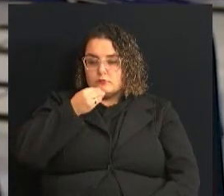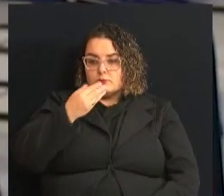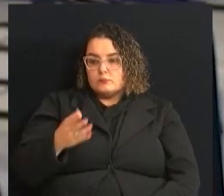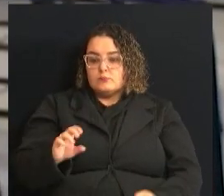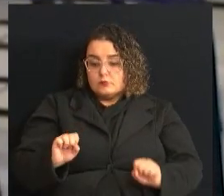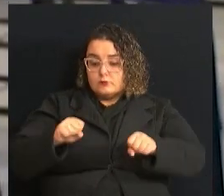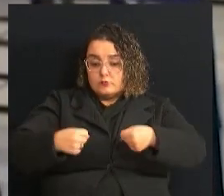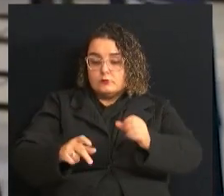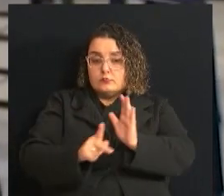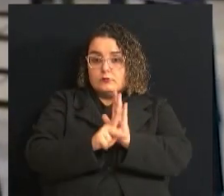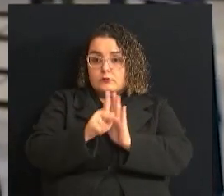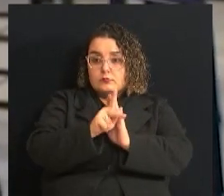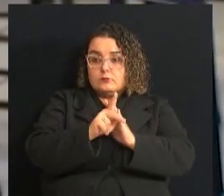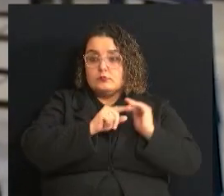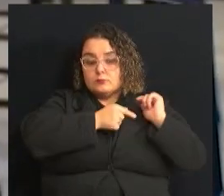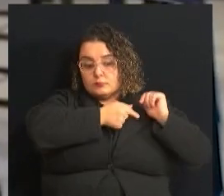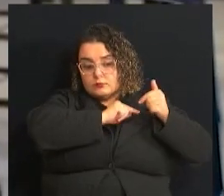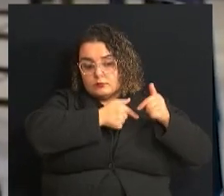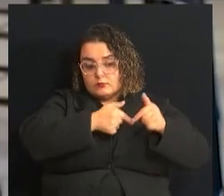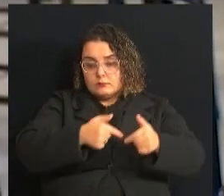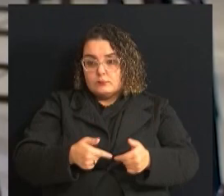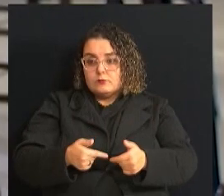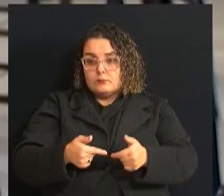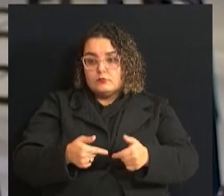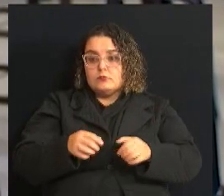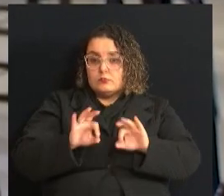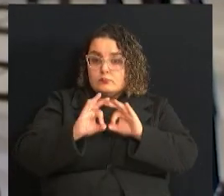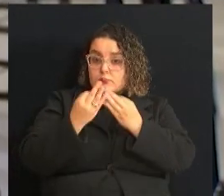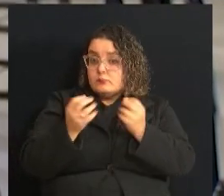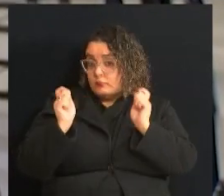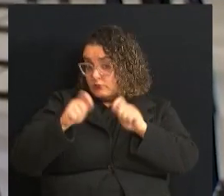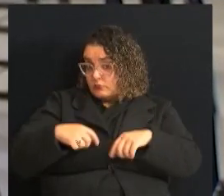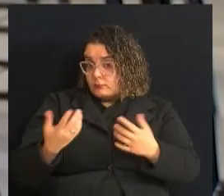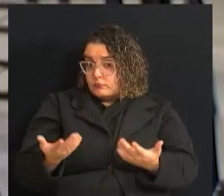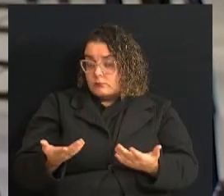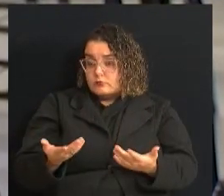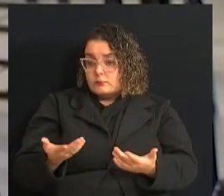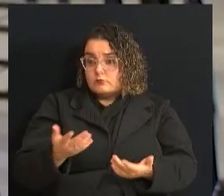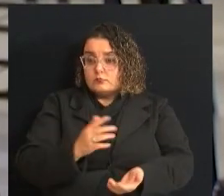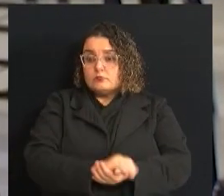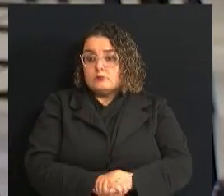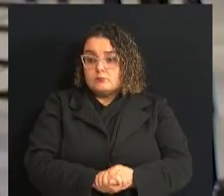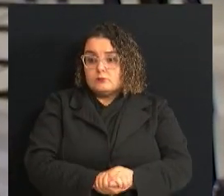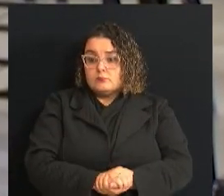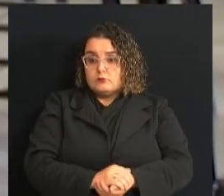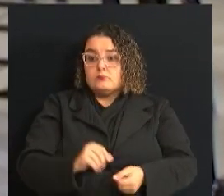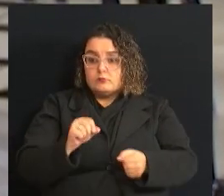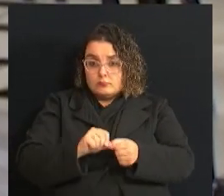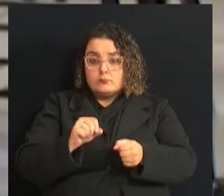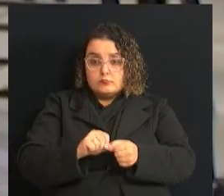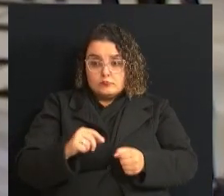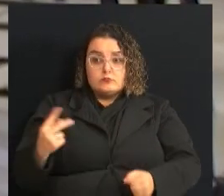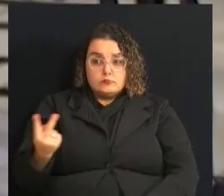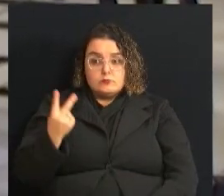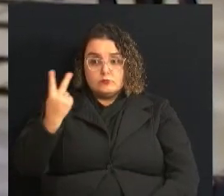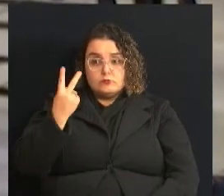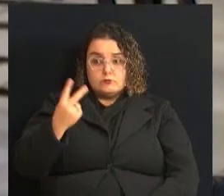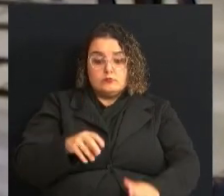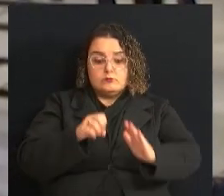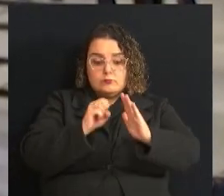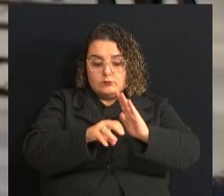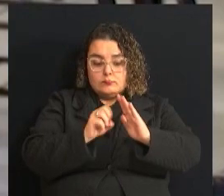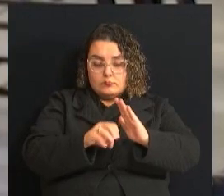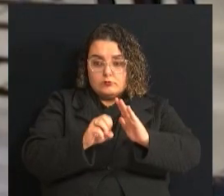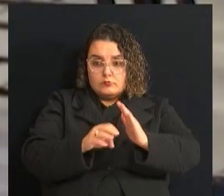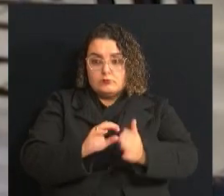projetos conservadores. Essas famílias viram como uma possibilidade de fazer valer a prática da educação domiciliar.